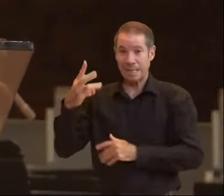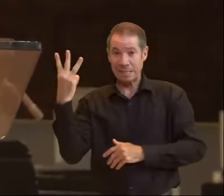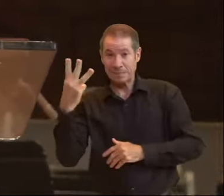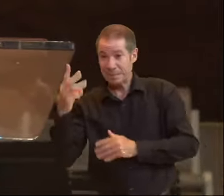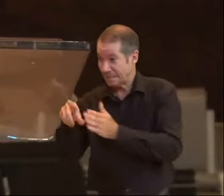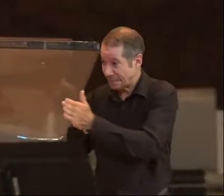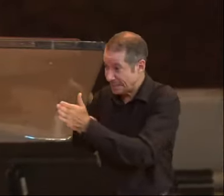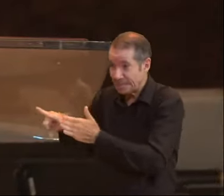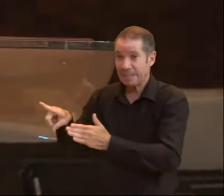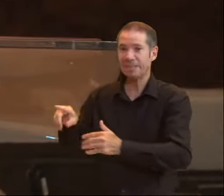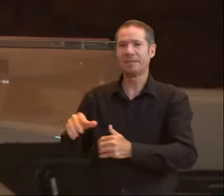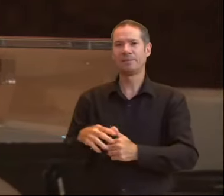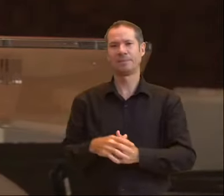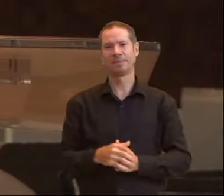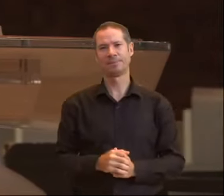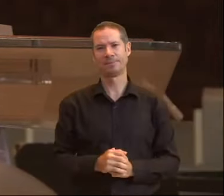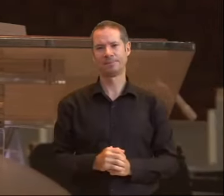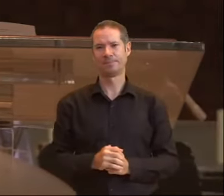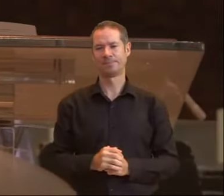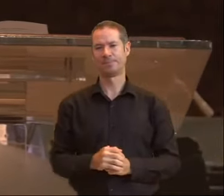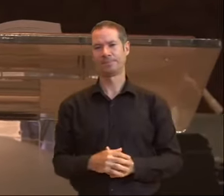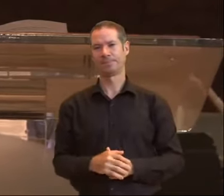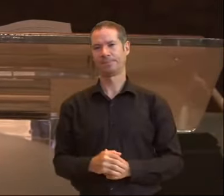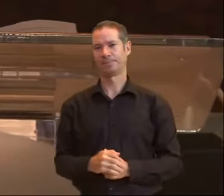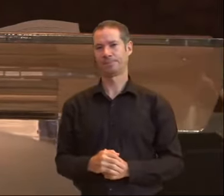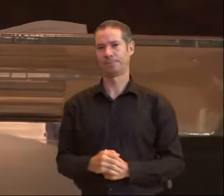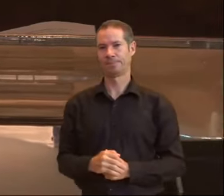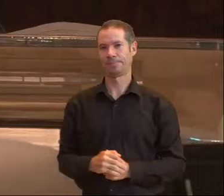3ª vez